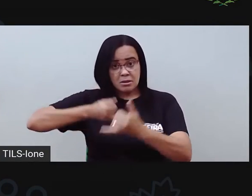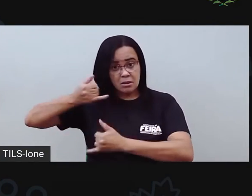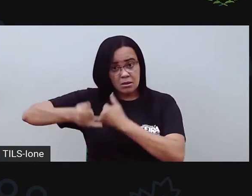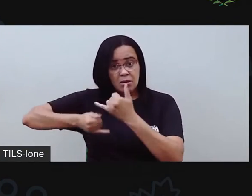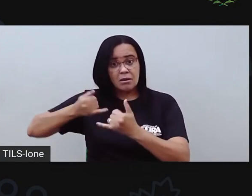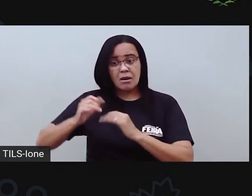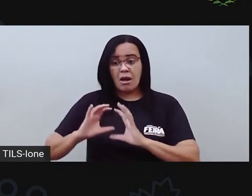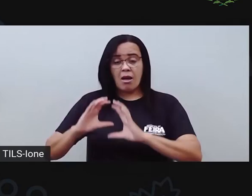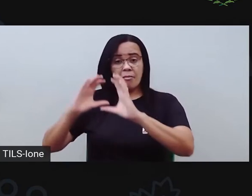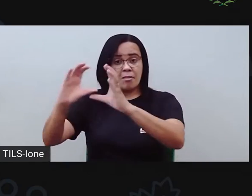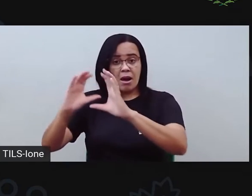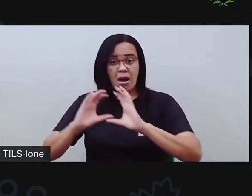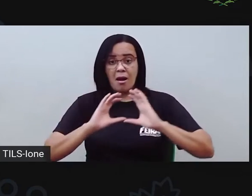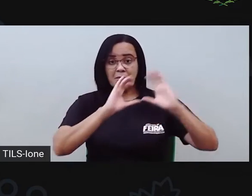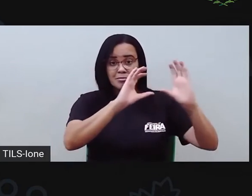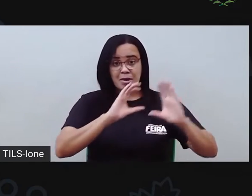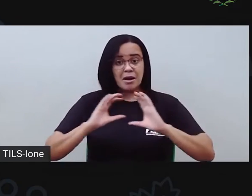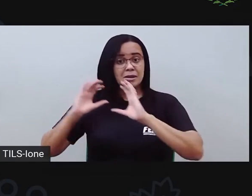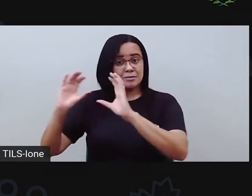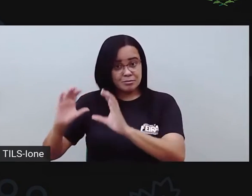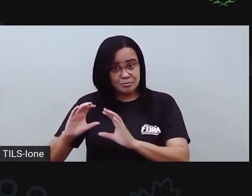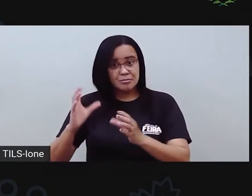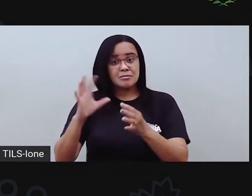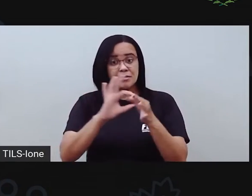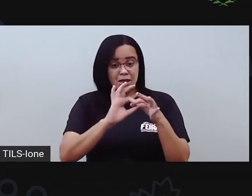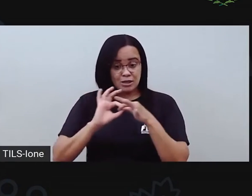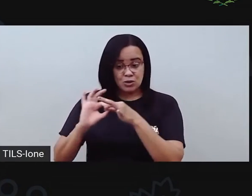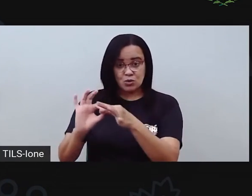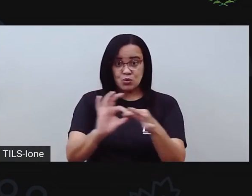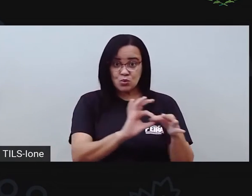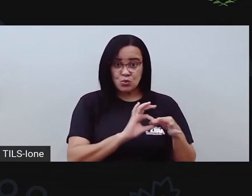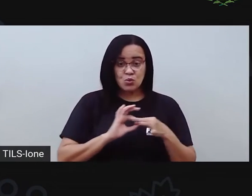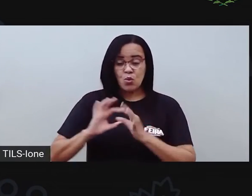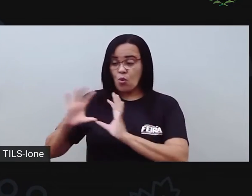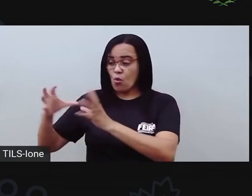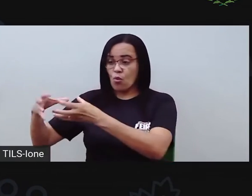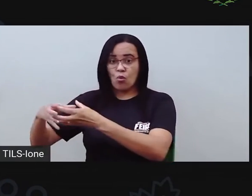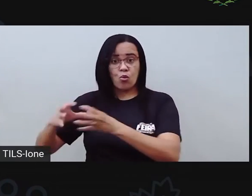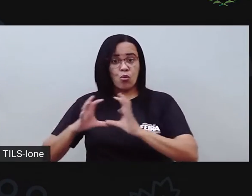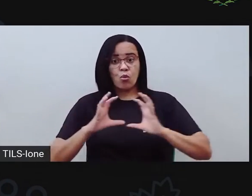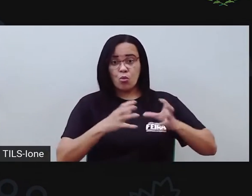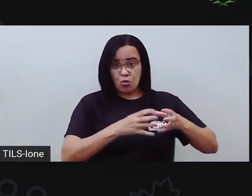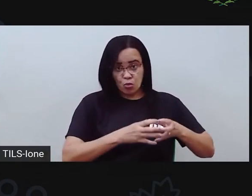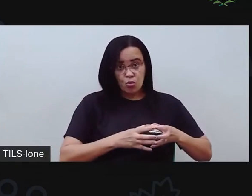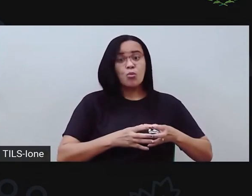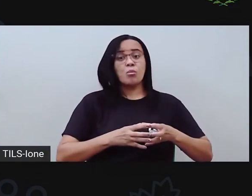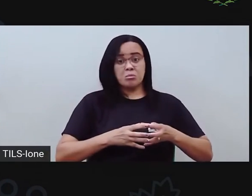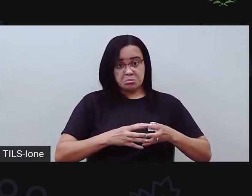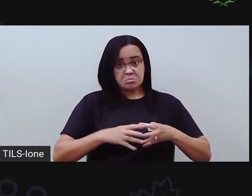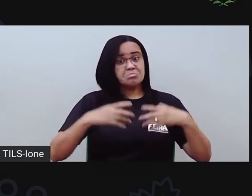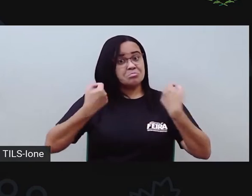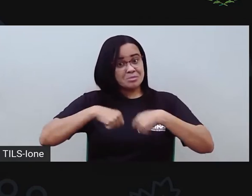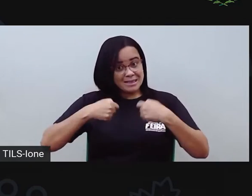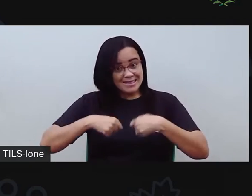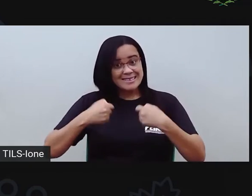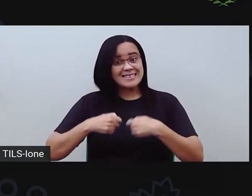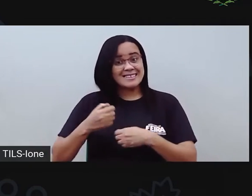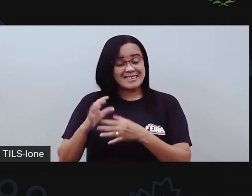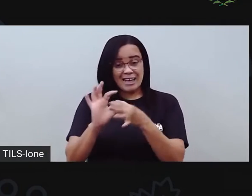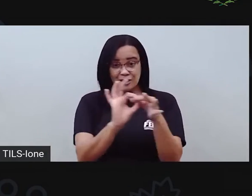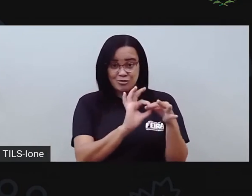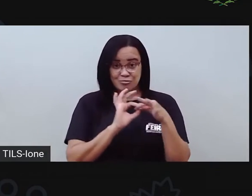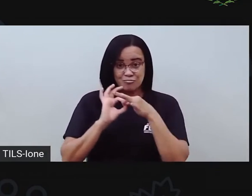bola. Não vai dar para todo mundo brincar de cada um com a brincadeira que quer. Vão ter que chegar num consenso, né,